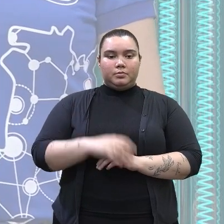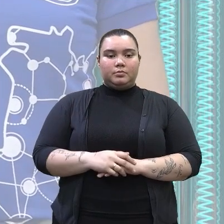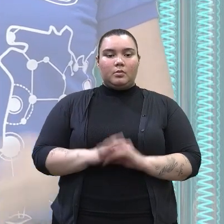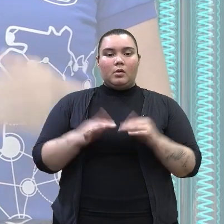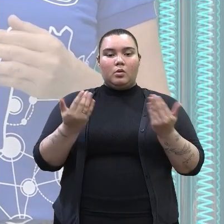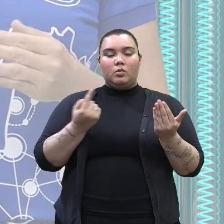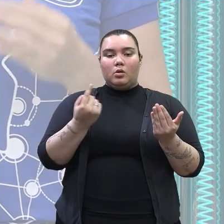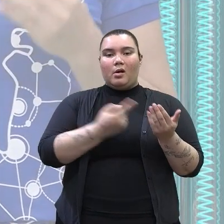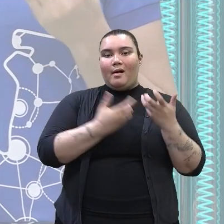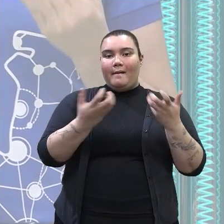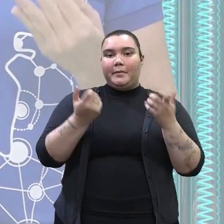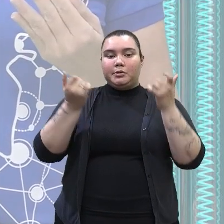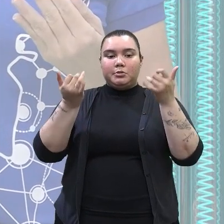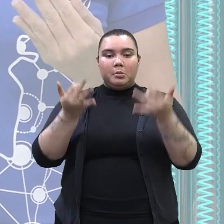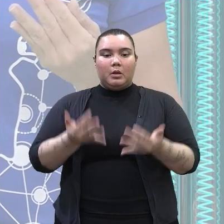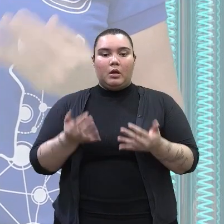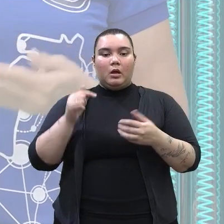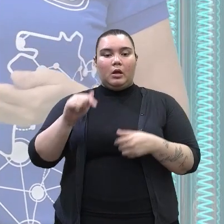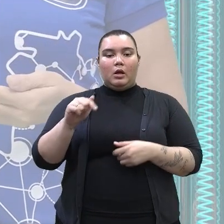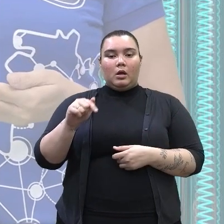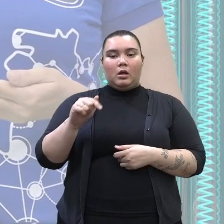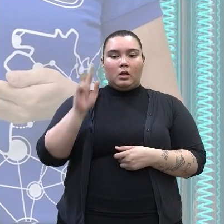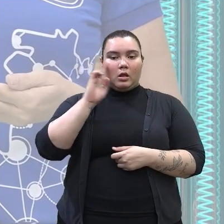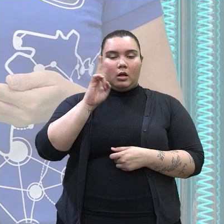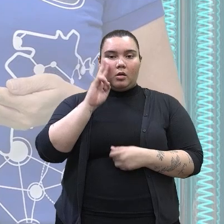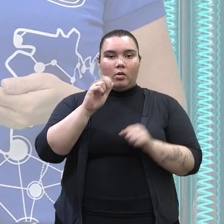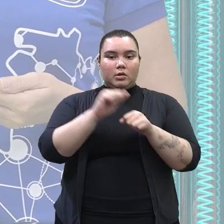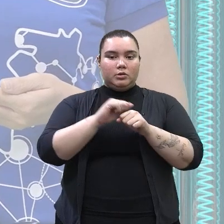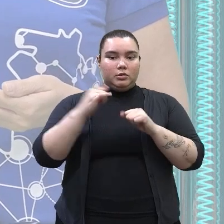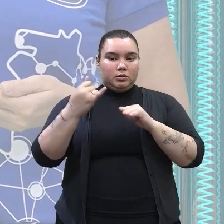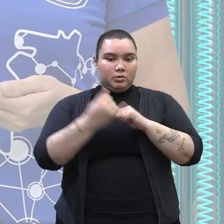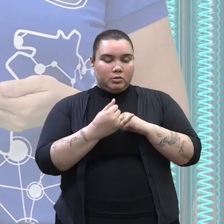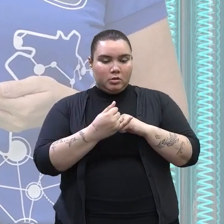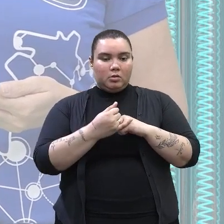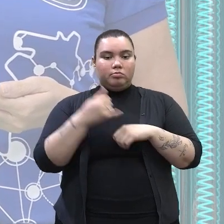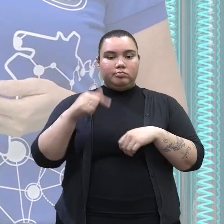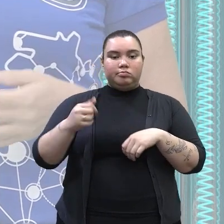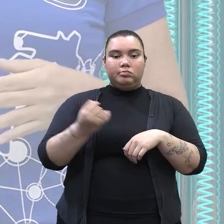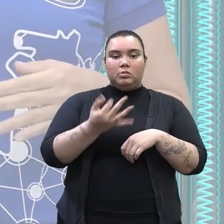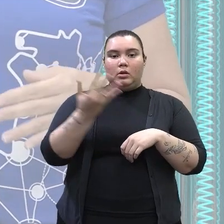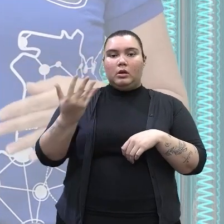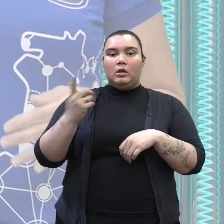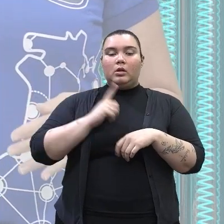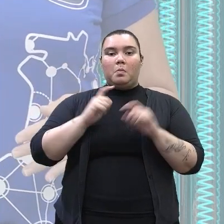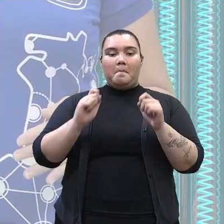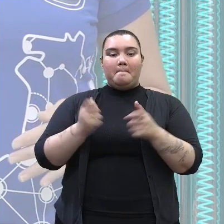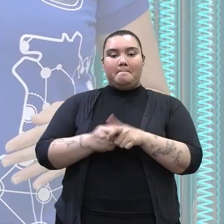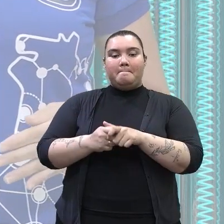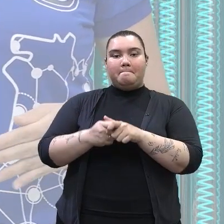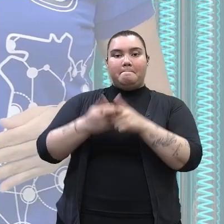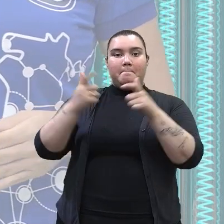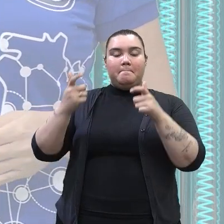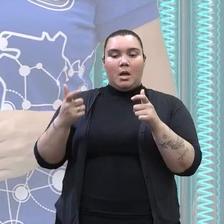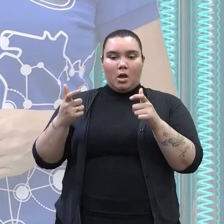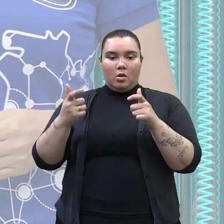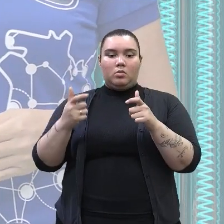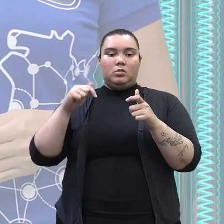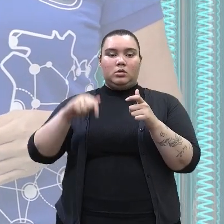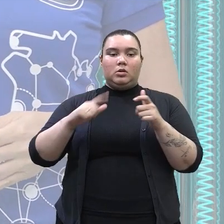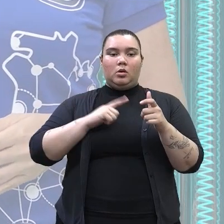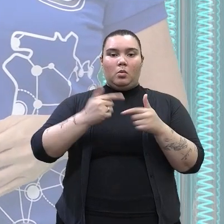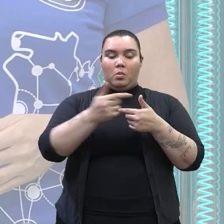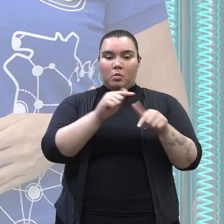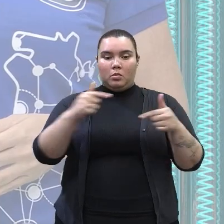queremos falar que a qualidade, lembra dos adjetivos? A qualidade citada é a maior dentre todas